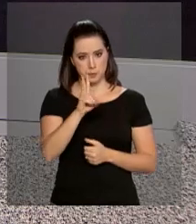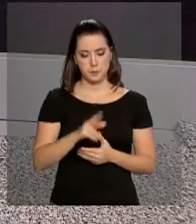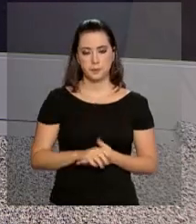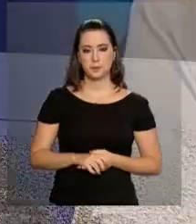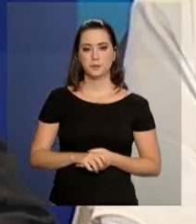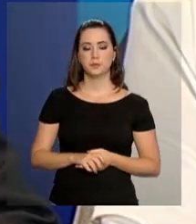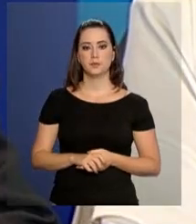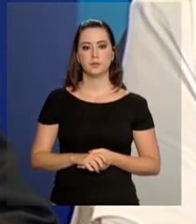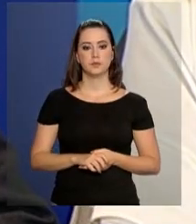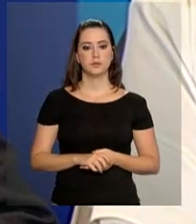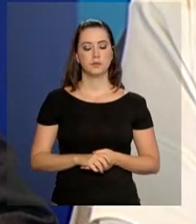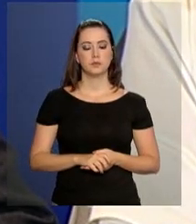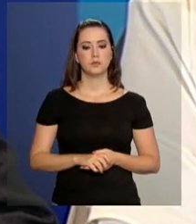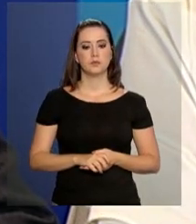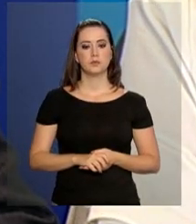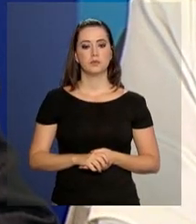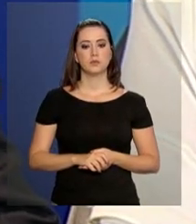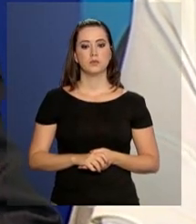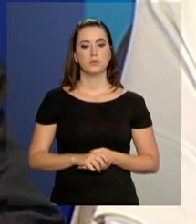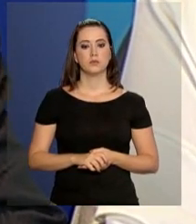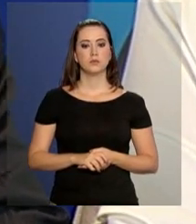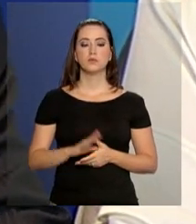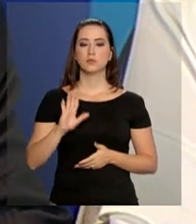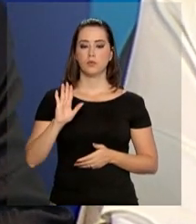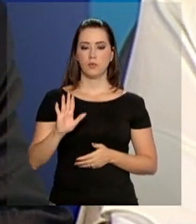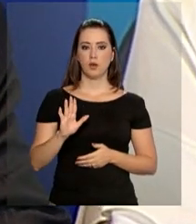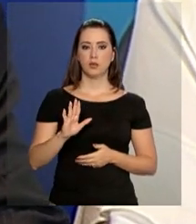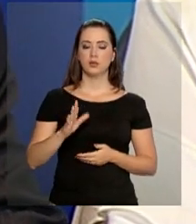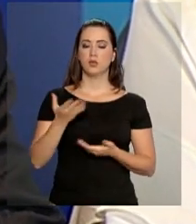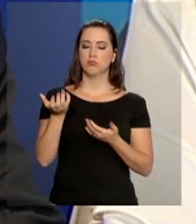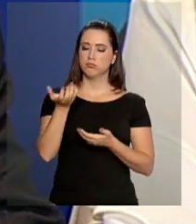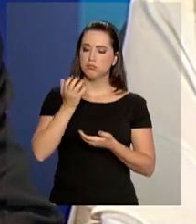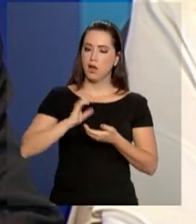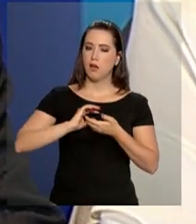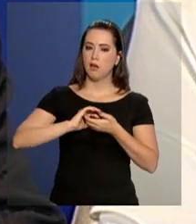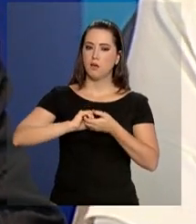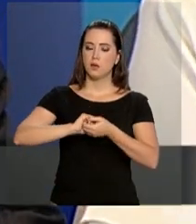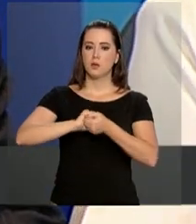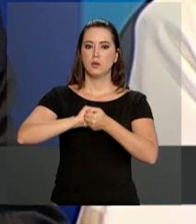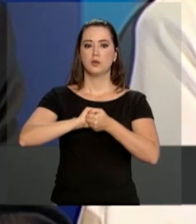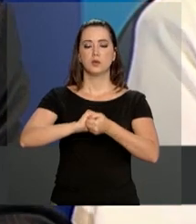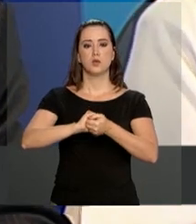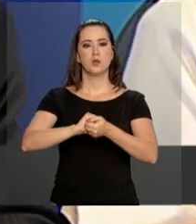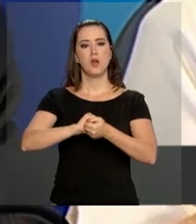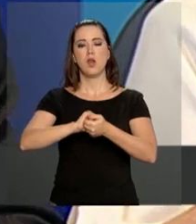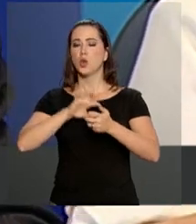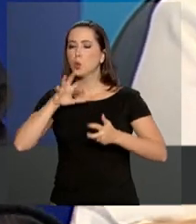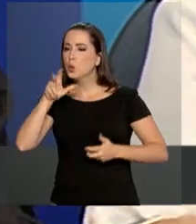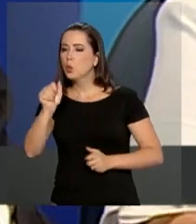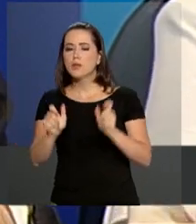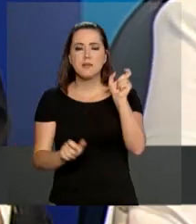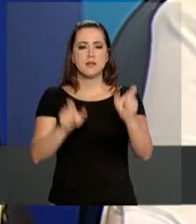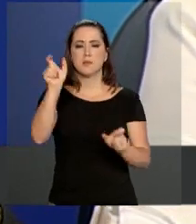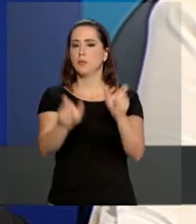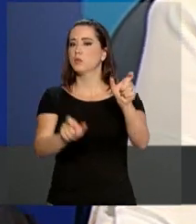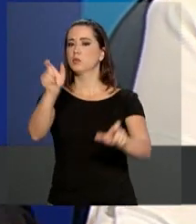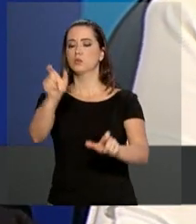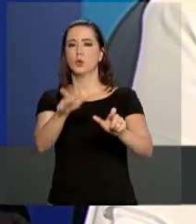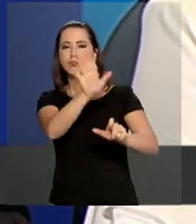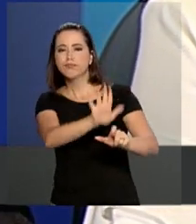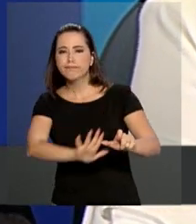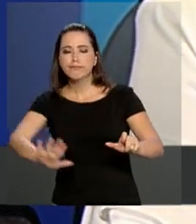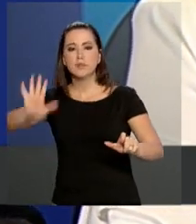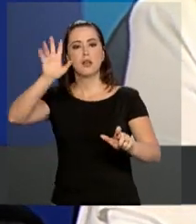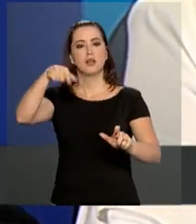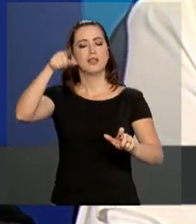acompanhar é fazendo uma saudação a todas as pessoas que de